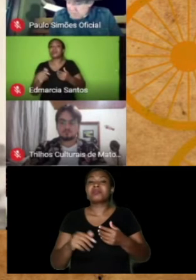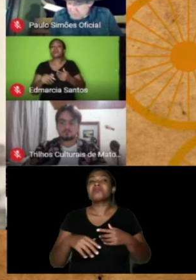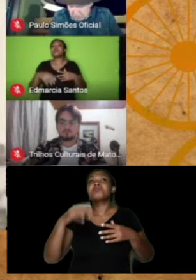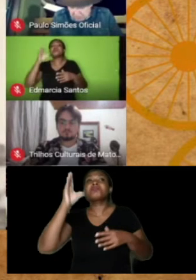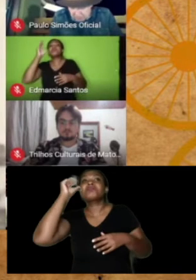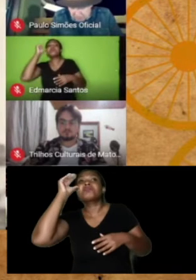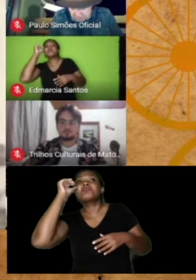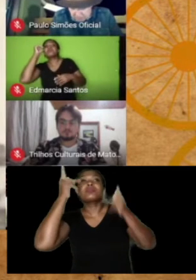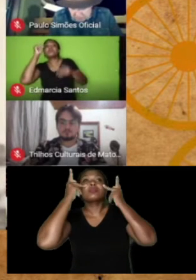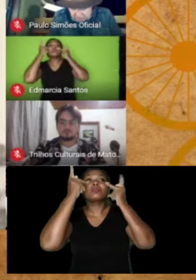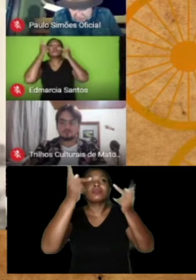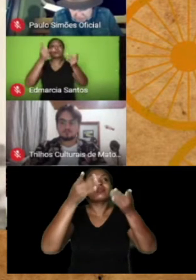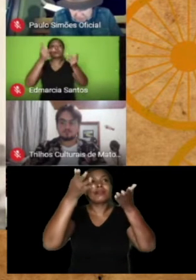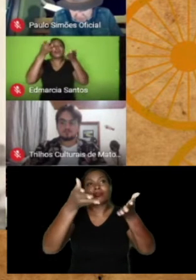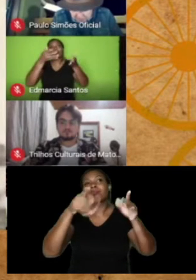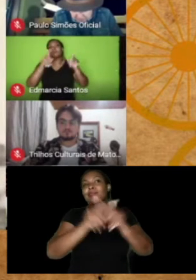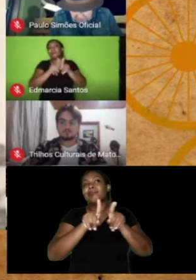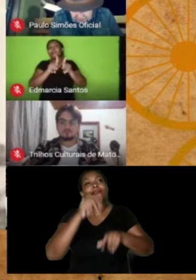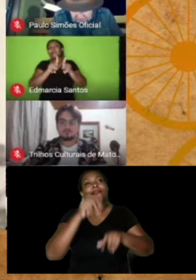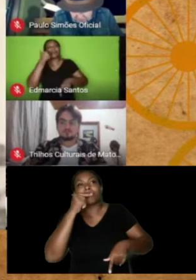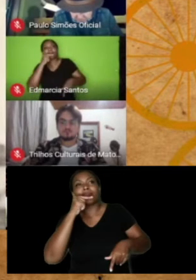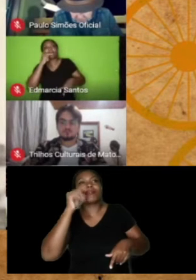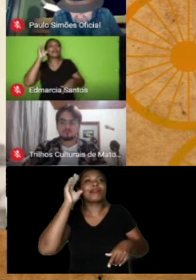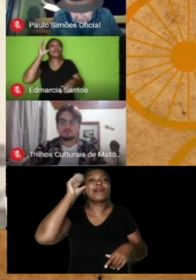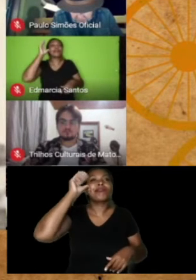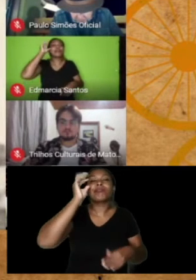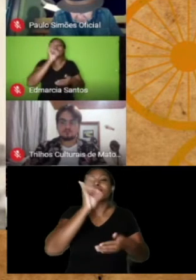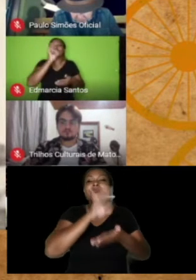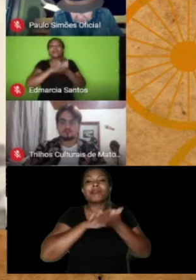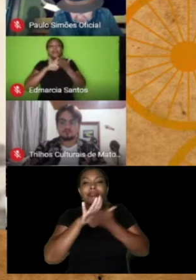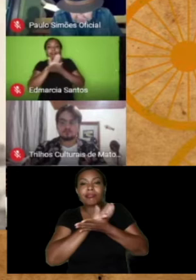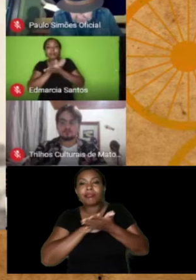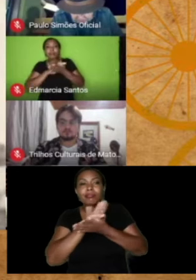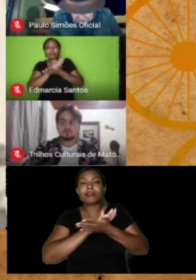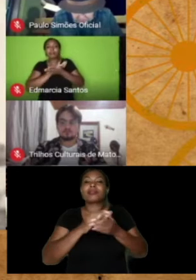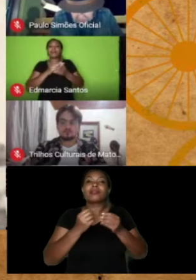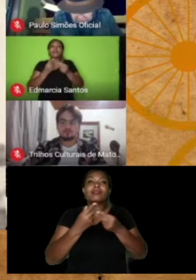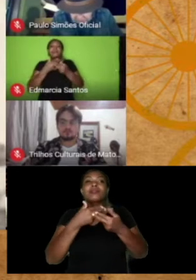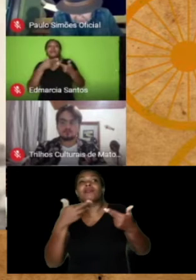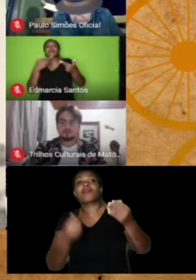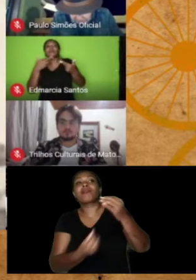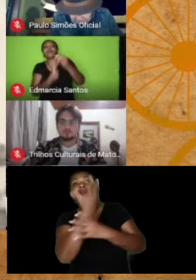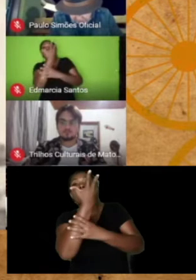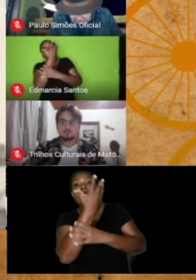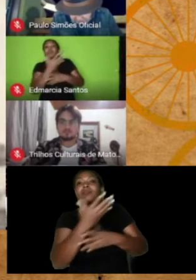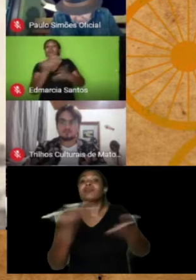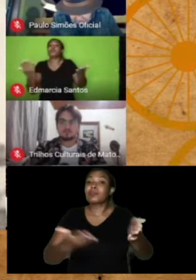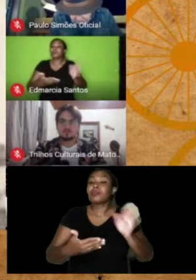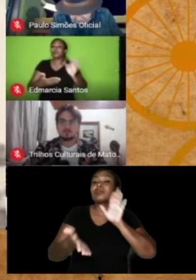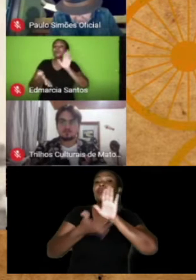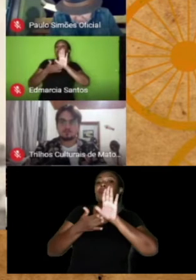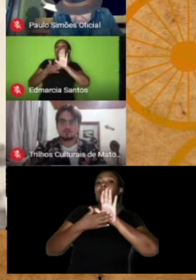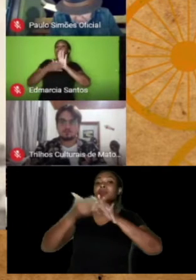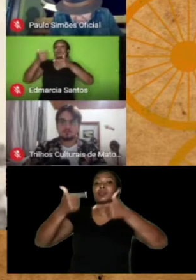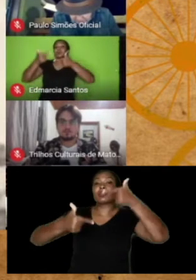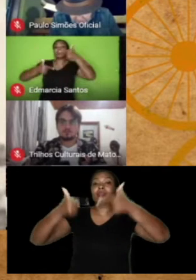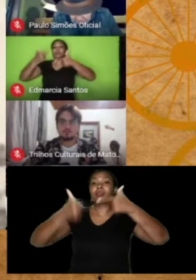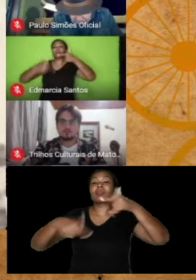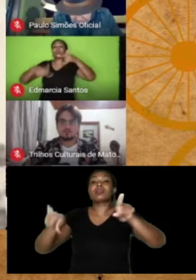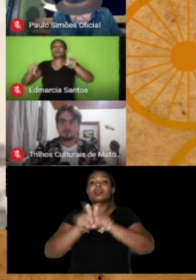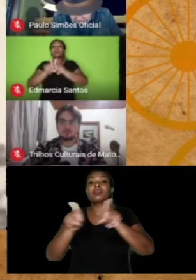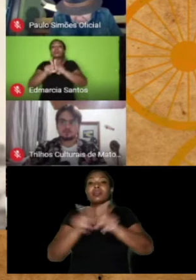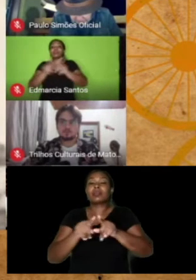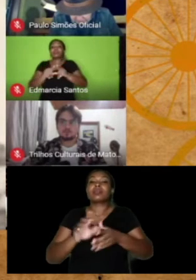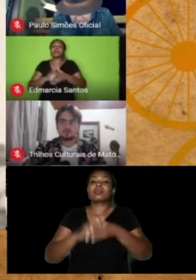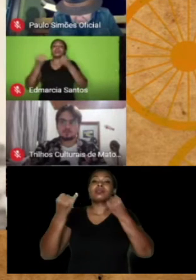turismo é assim também. E nas propostas hoje políticas também né? Como o senhor bem disse,